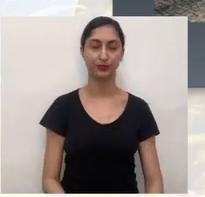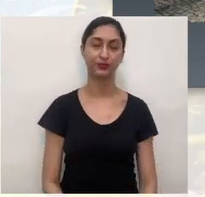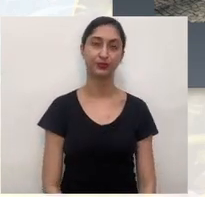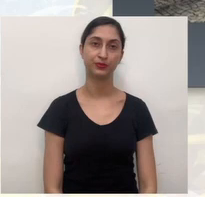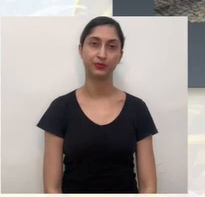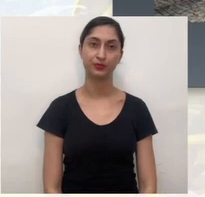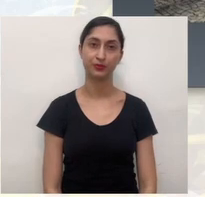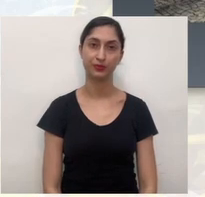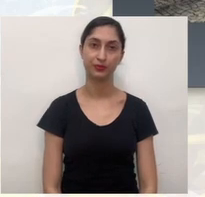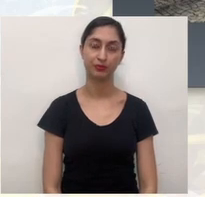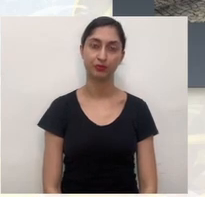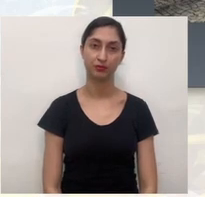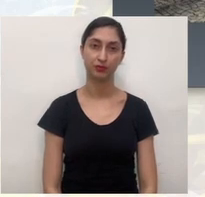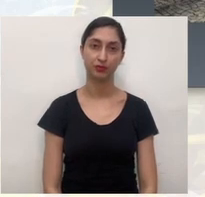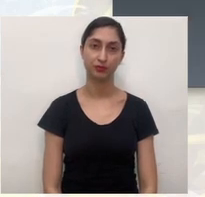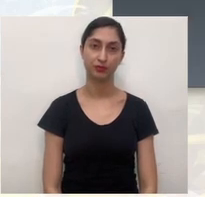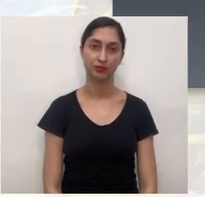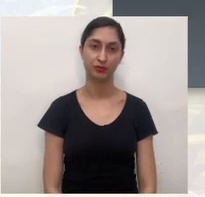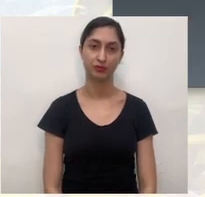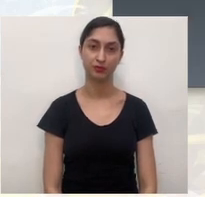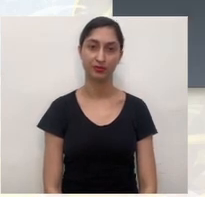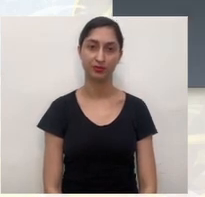acho que eu não